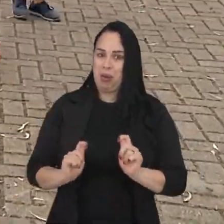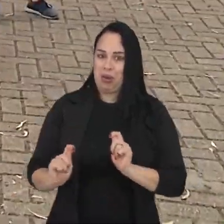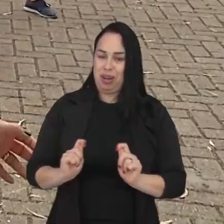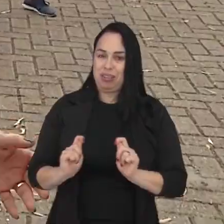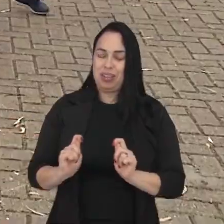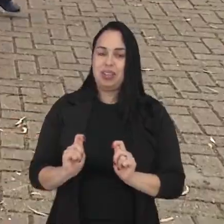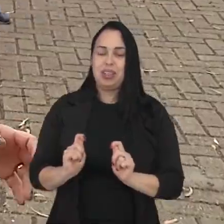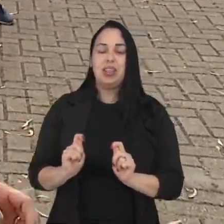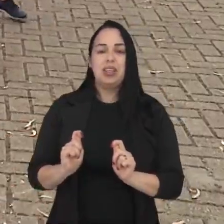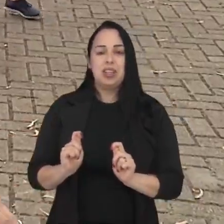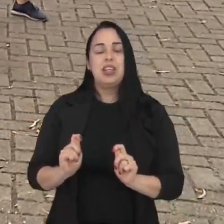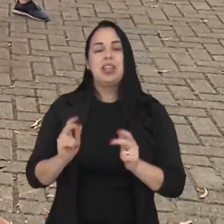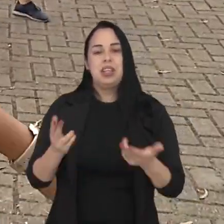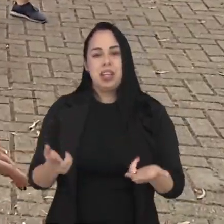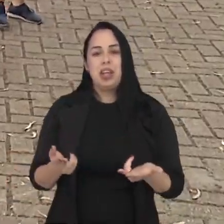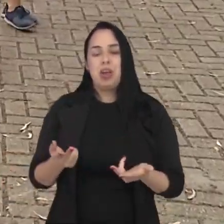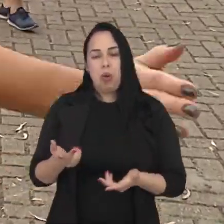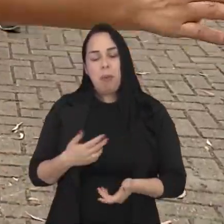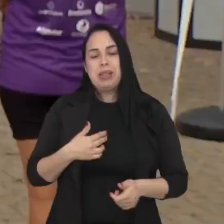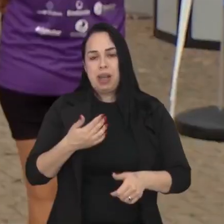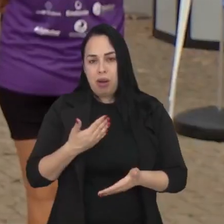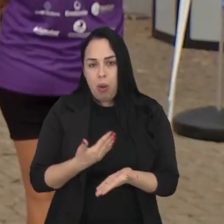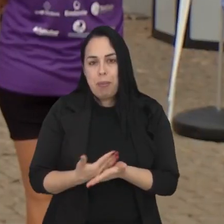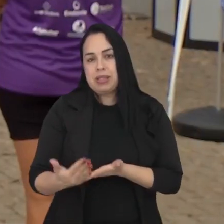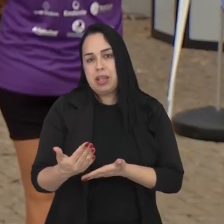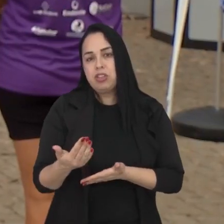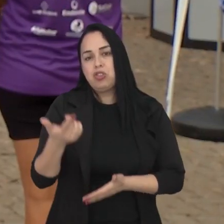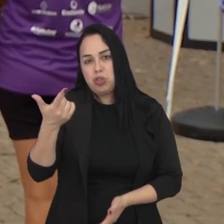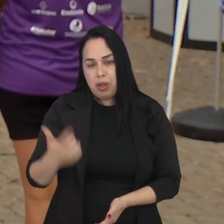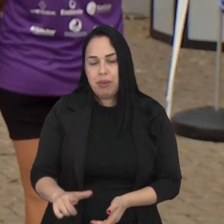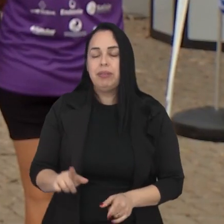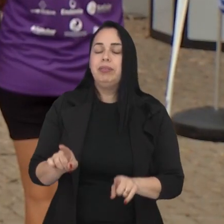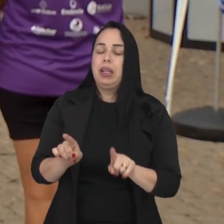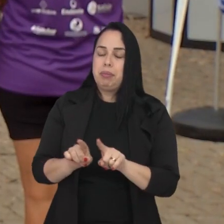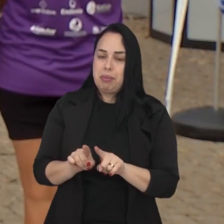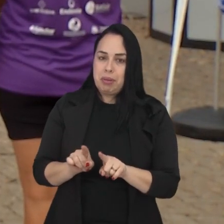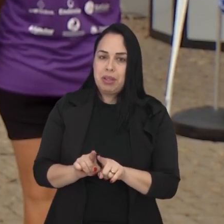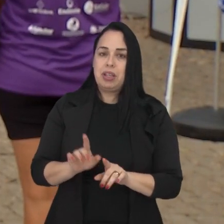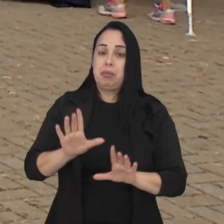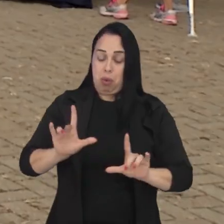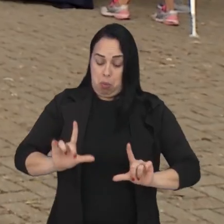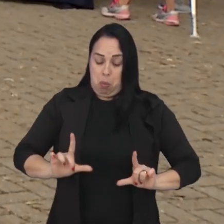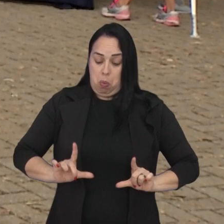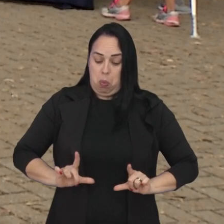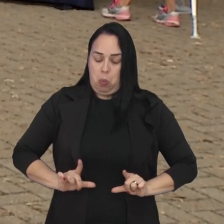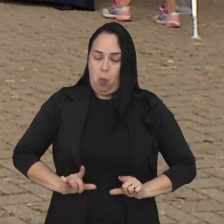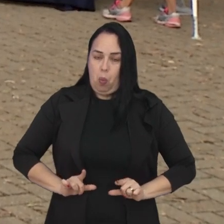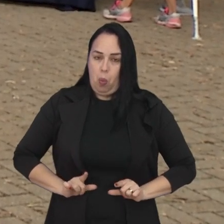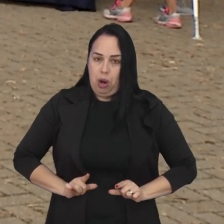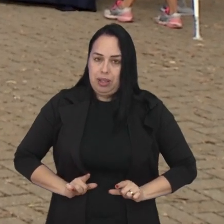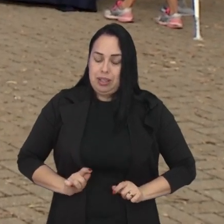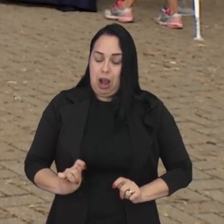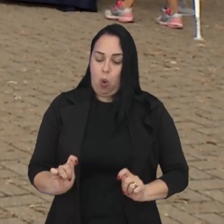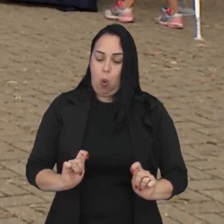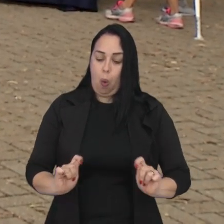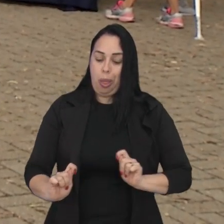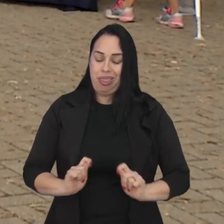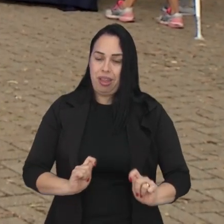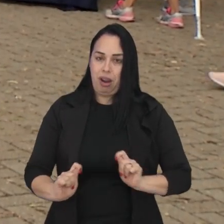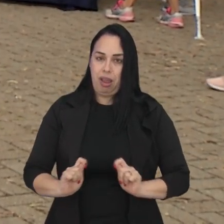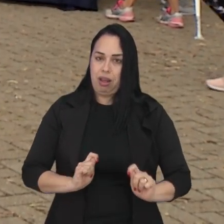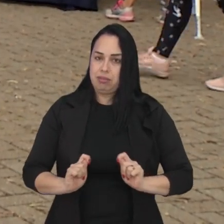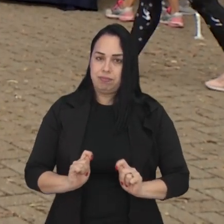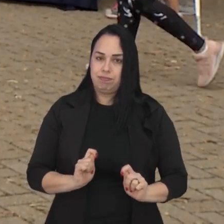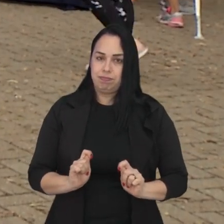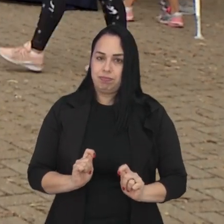essencial para controlar o avanço da doença como explica a médica Carla raide as complicações elas estão muito mais evidentes